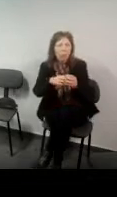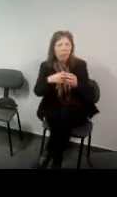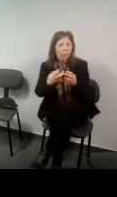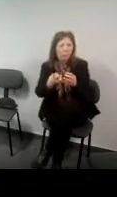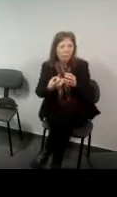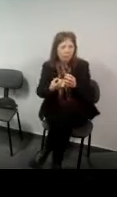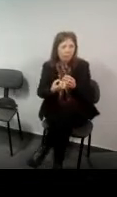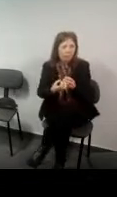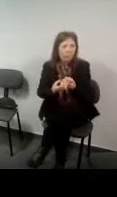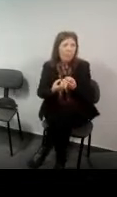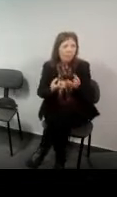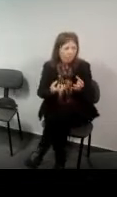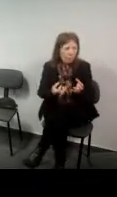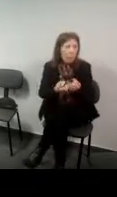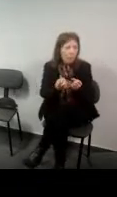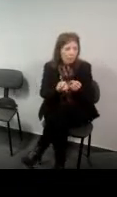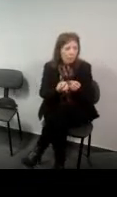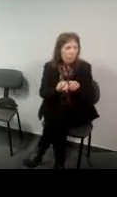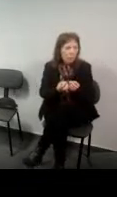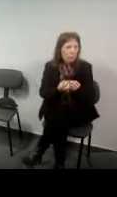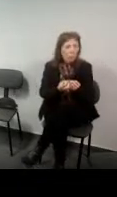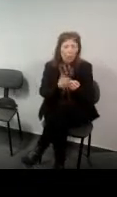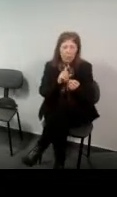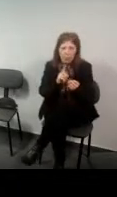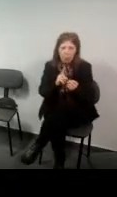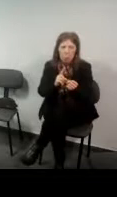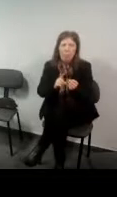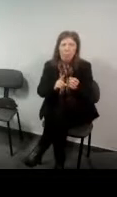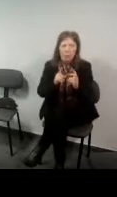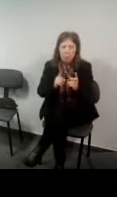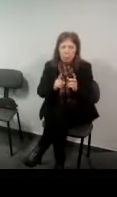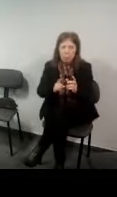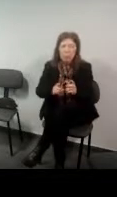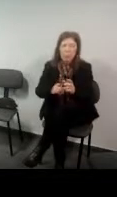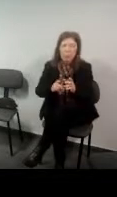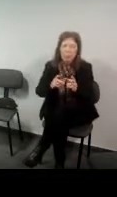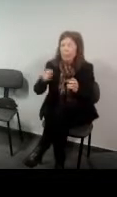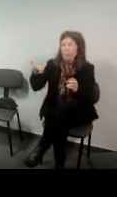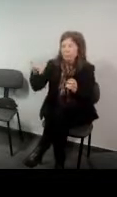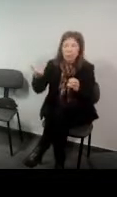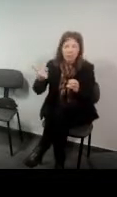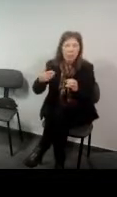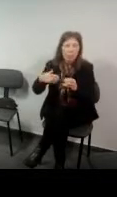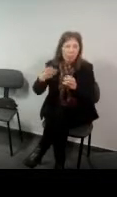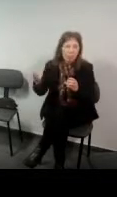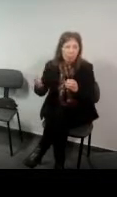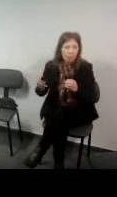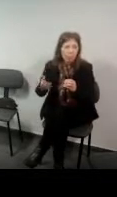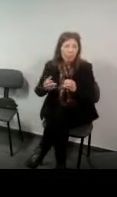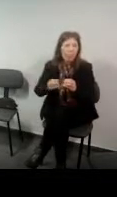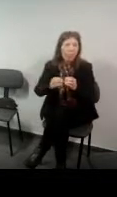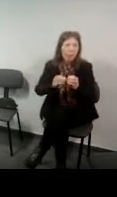é uma Sei. varize. Mas é por isso que eu perguntei isso. Não. Fístula, no caso é assim, mas pode ser em